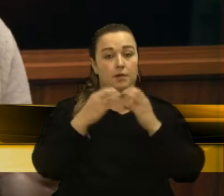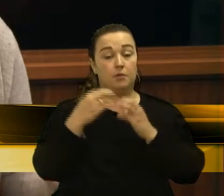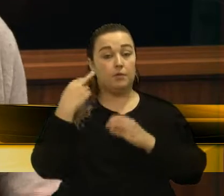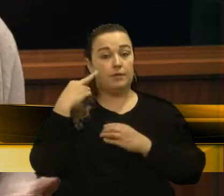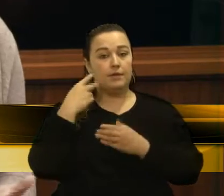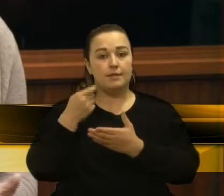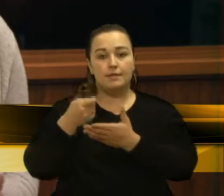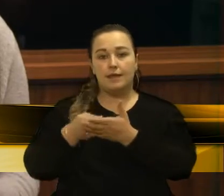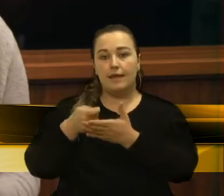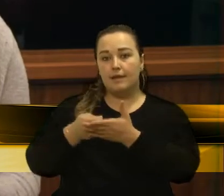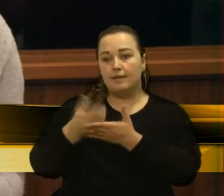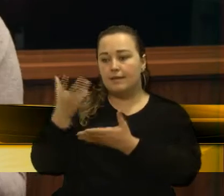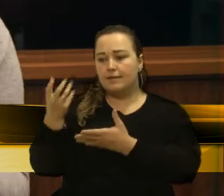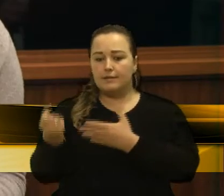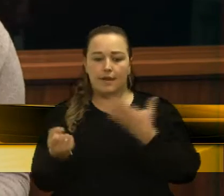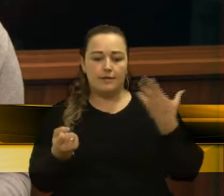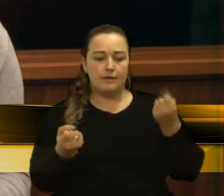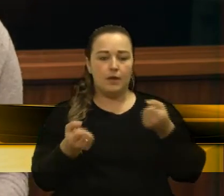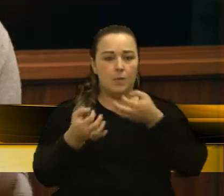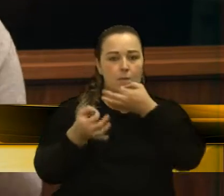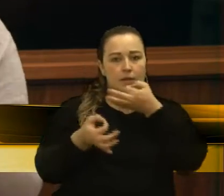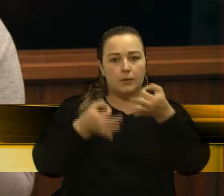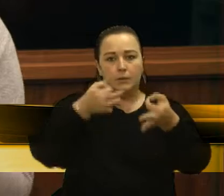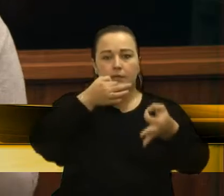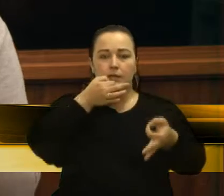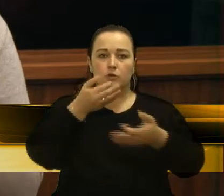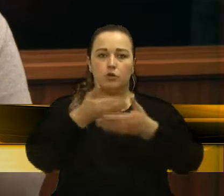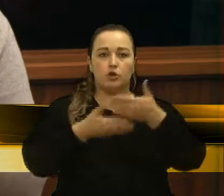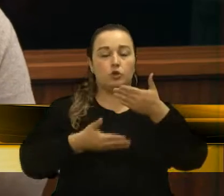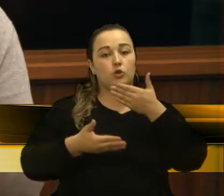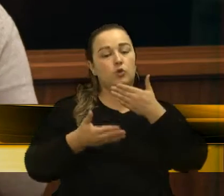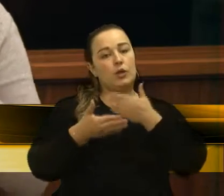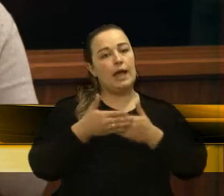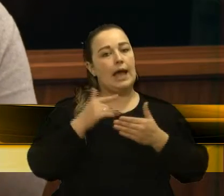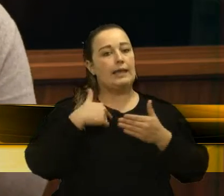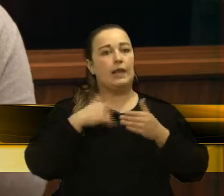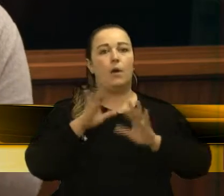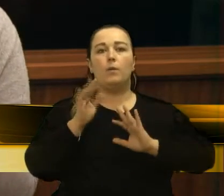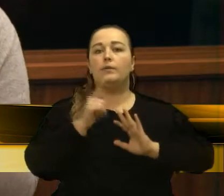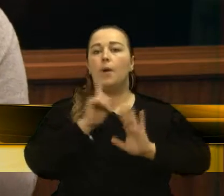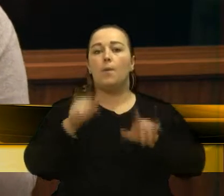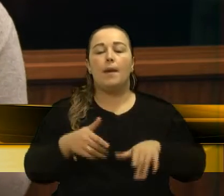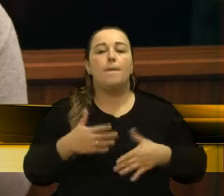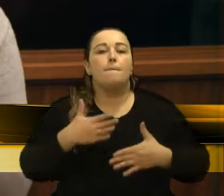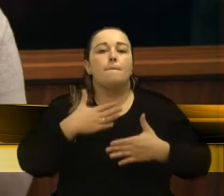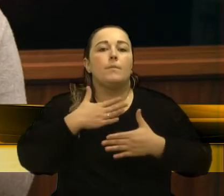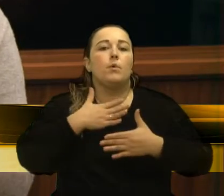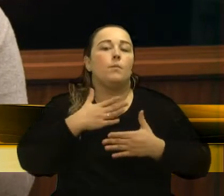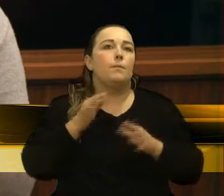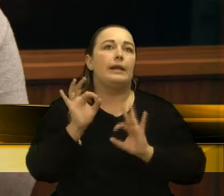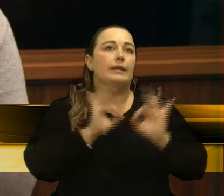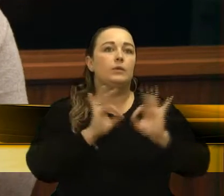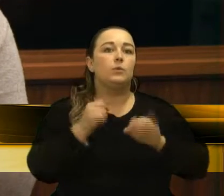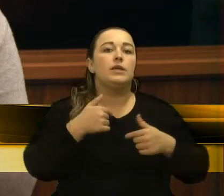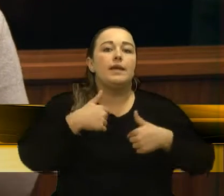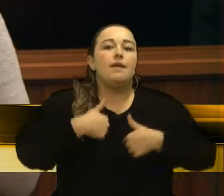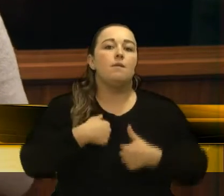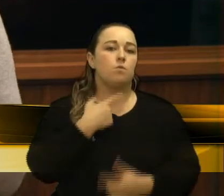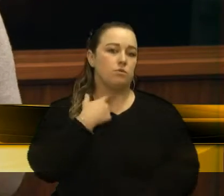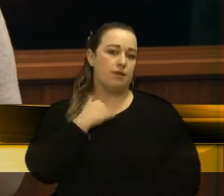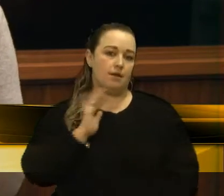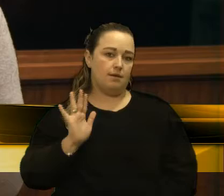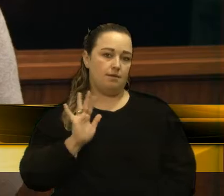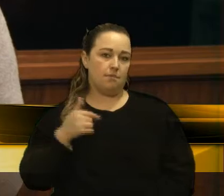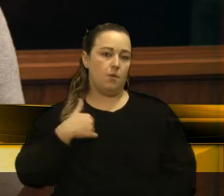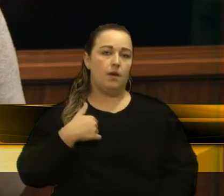conciliar todos os interesses. Não é o plano diretor que a Denise gostaria? Não, não é. Assim como não é o